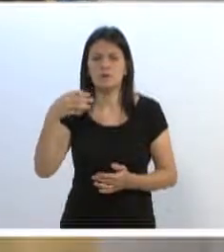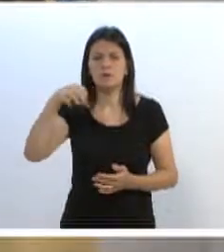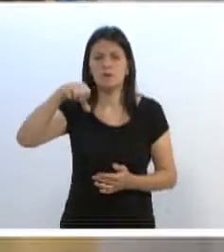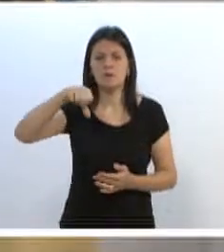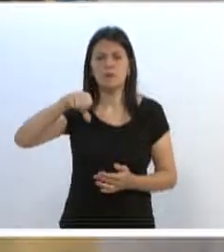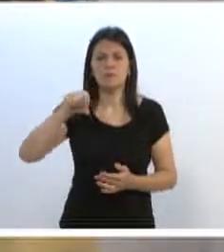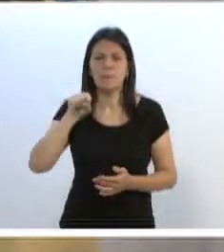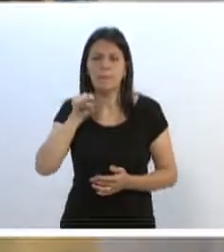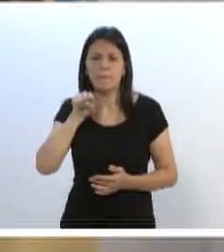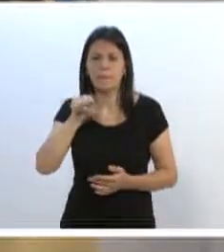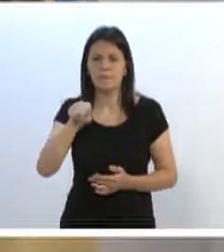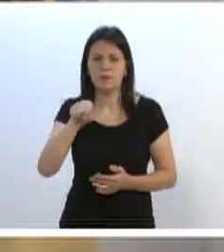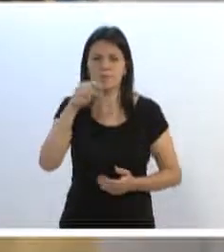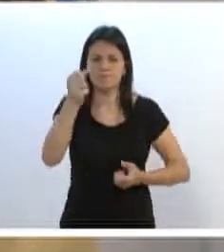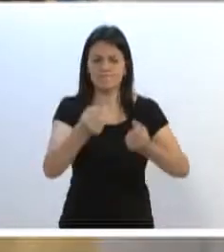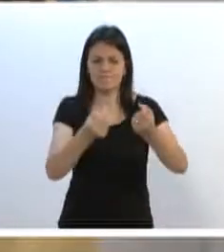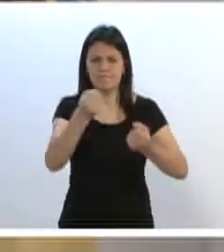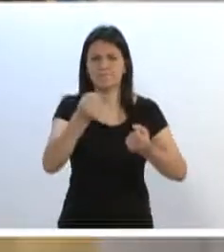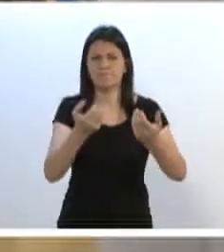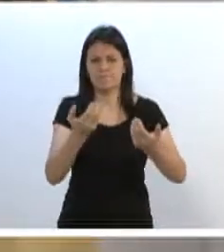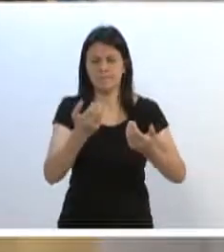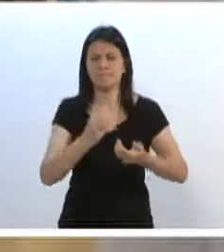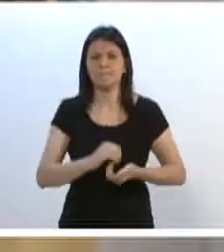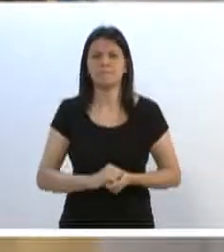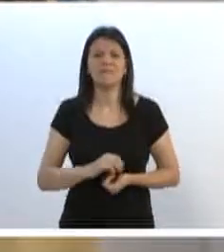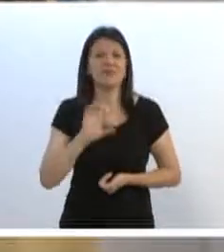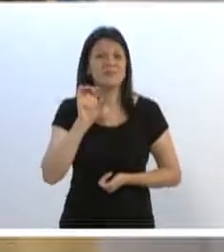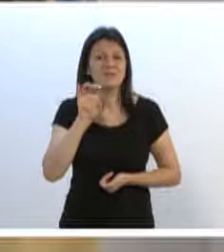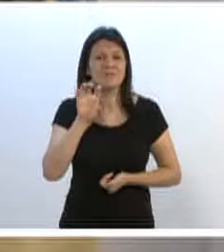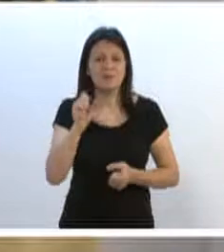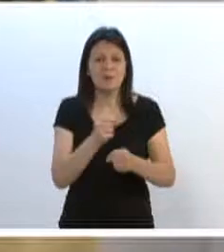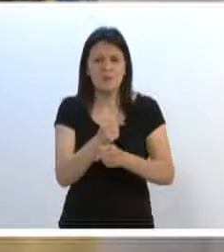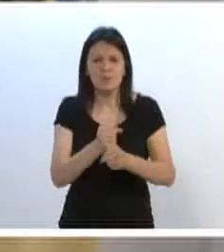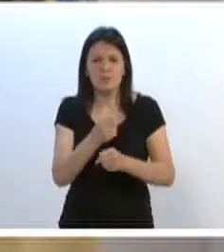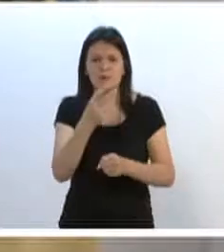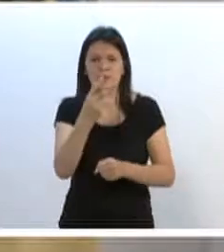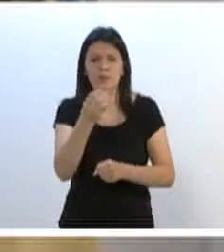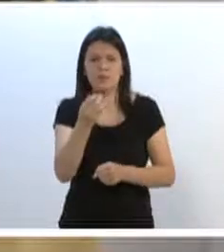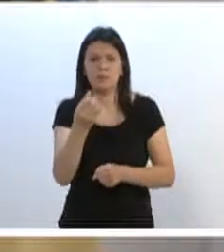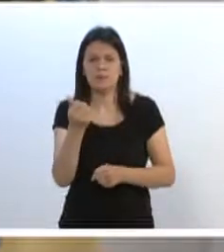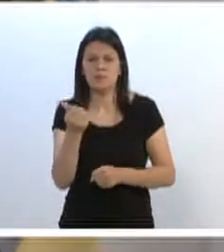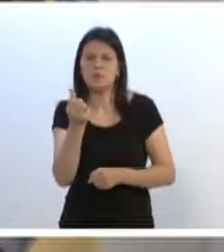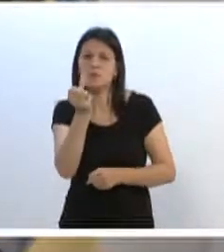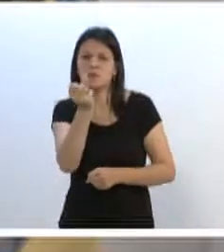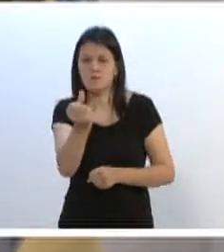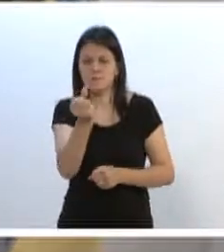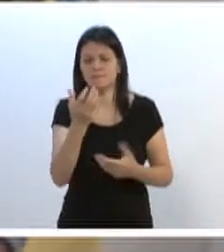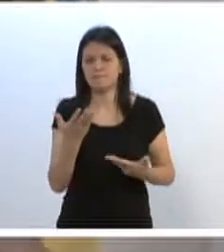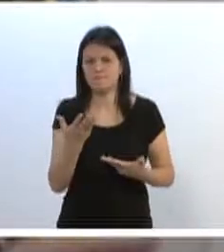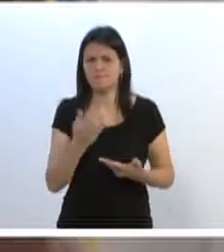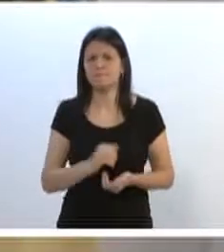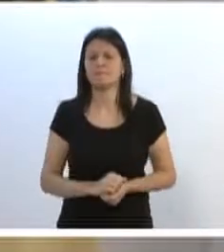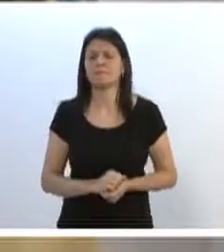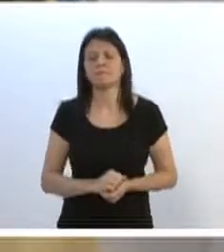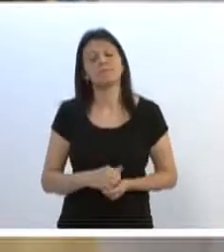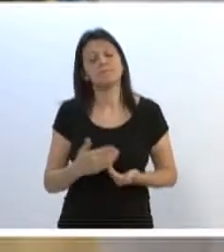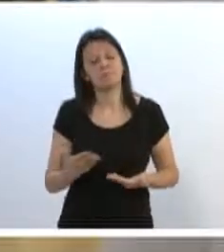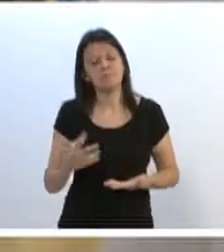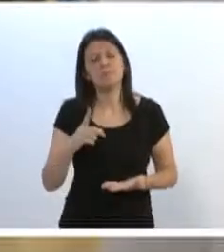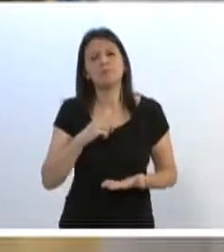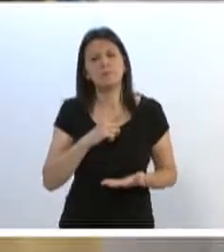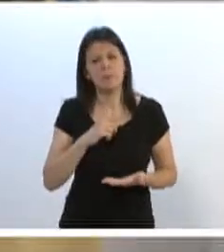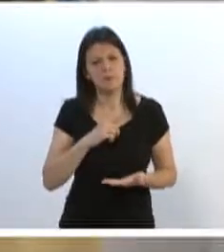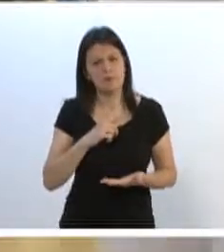139 mil veículos, só em 2016. É claro que deve ter